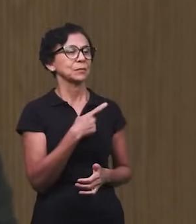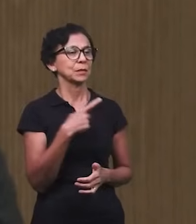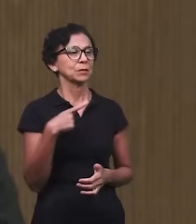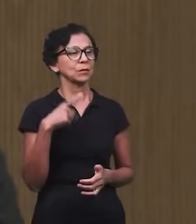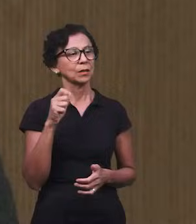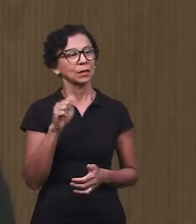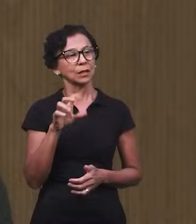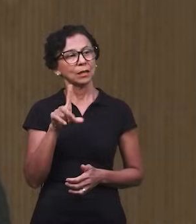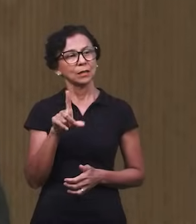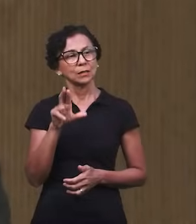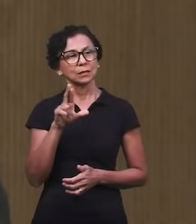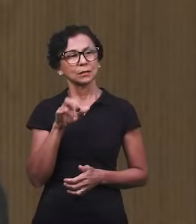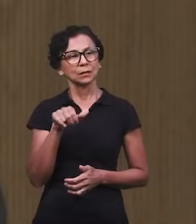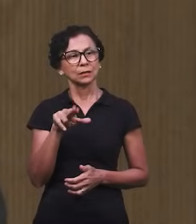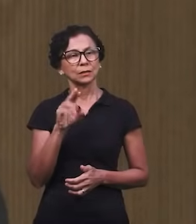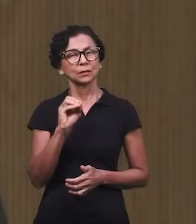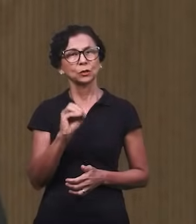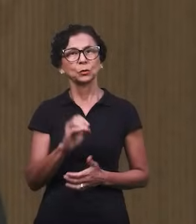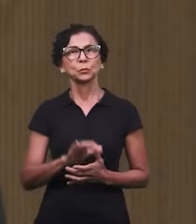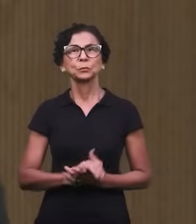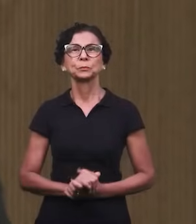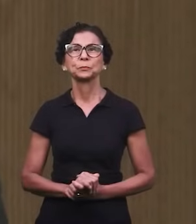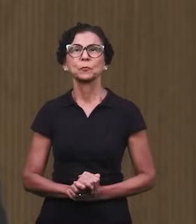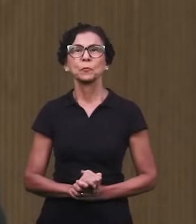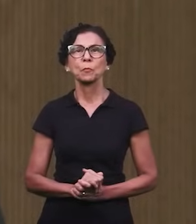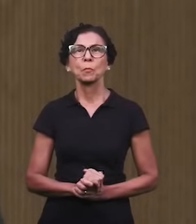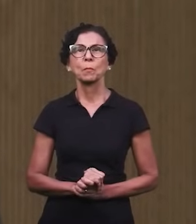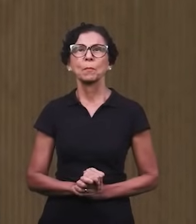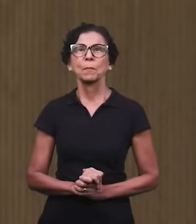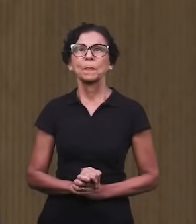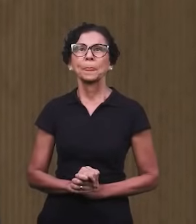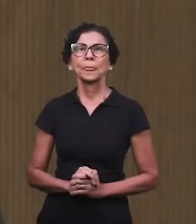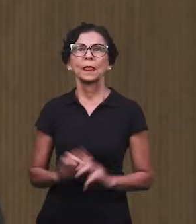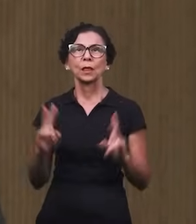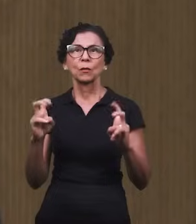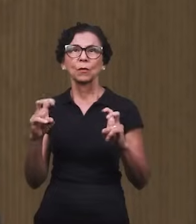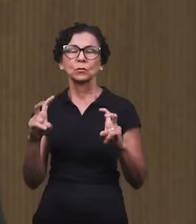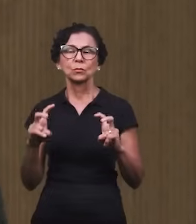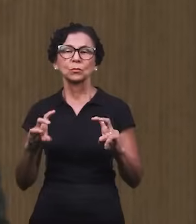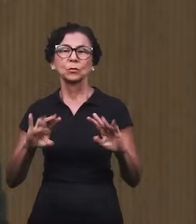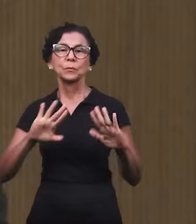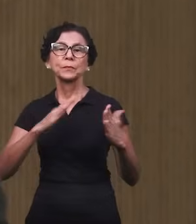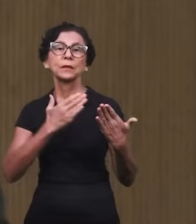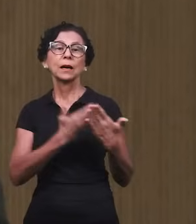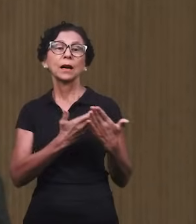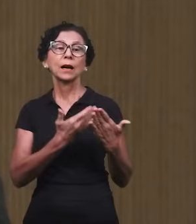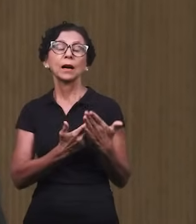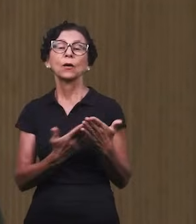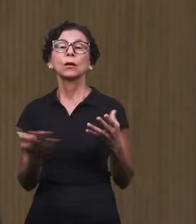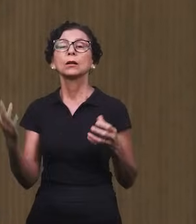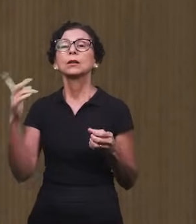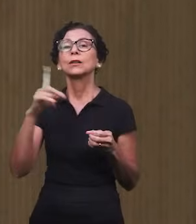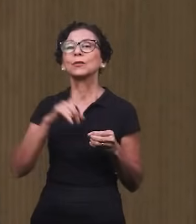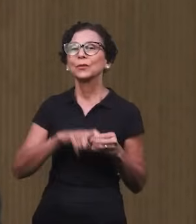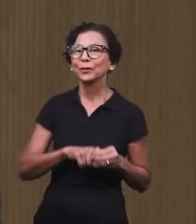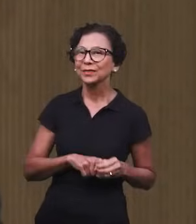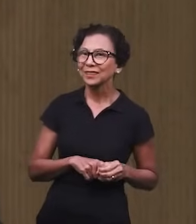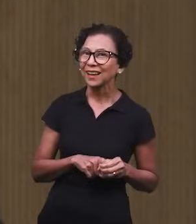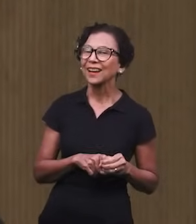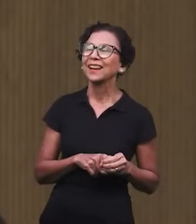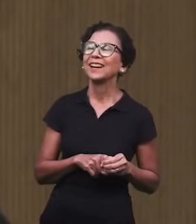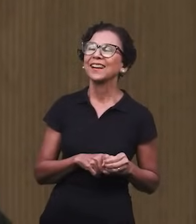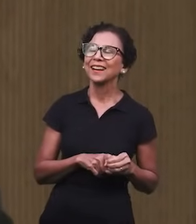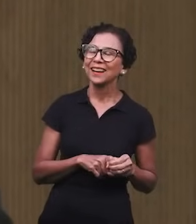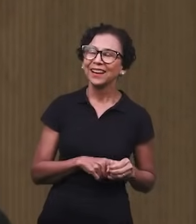jovens, eles estão de férias e daqui a pouco já vai voltar às aulas. E nós vamos saber um pouquinho mais aqui, como que